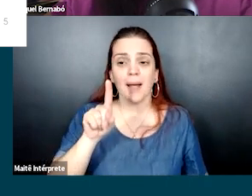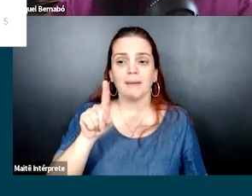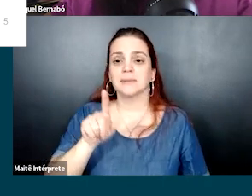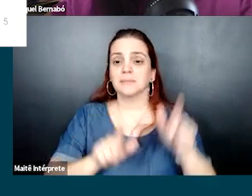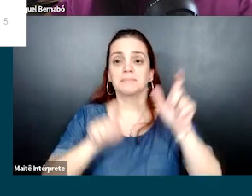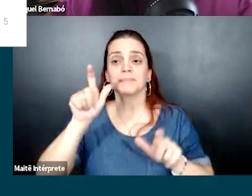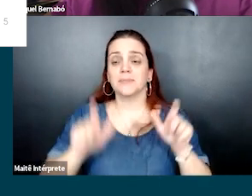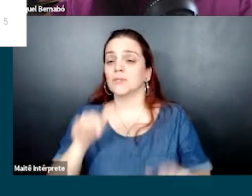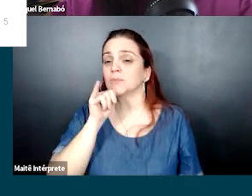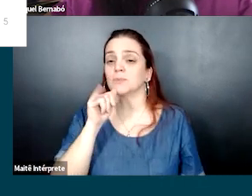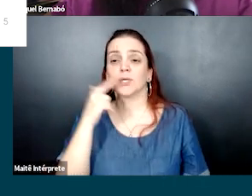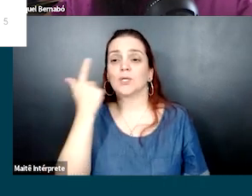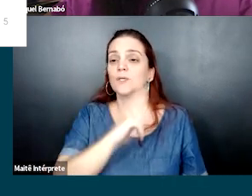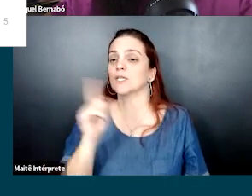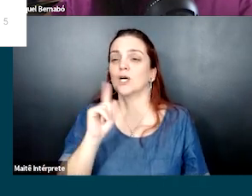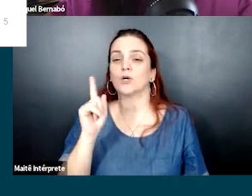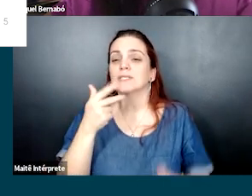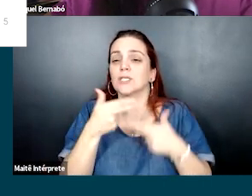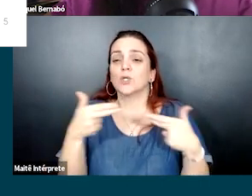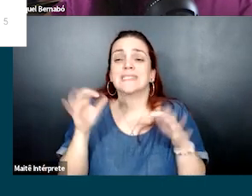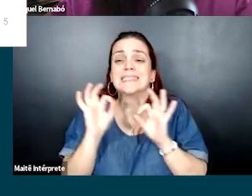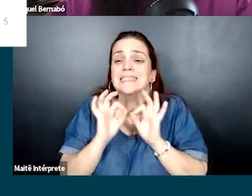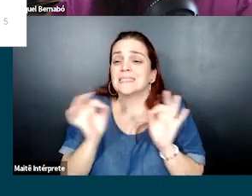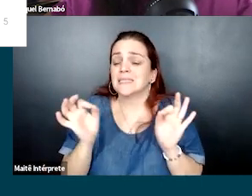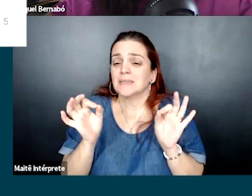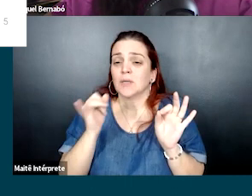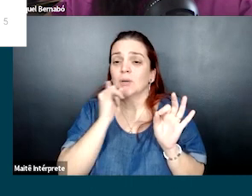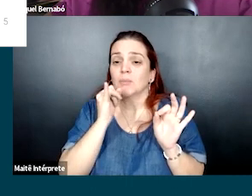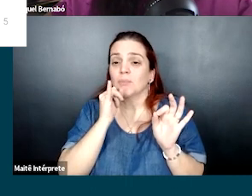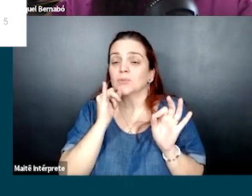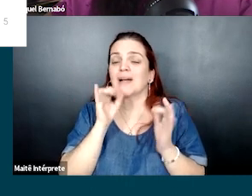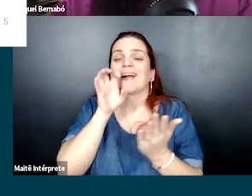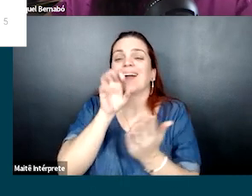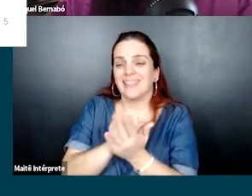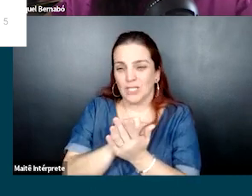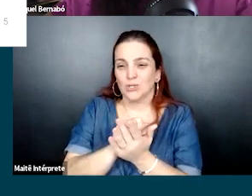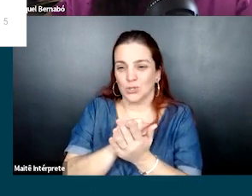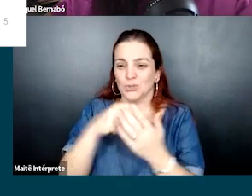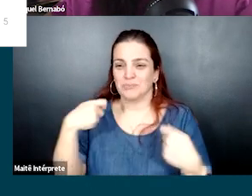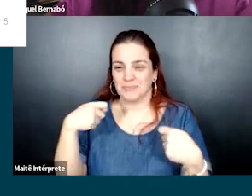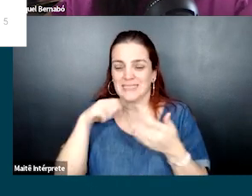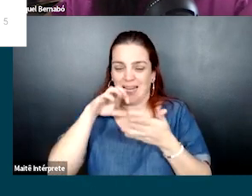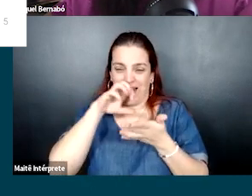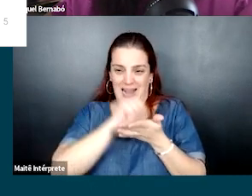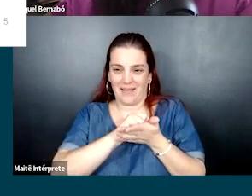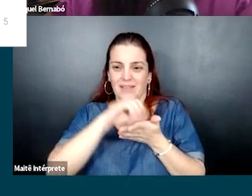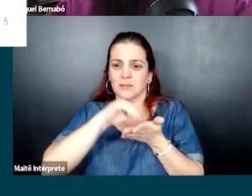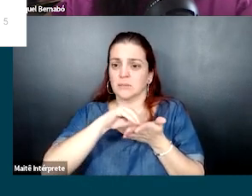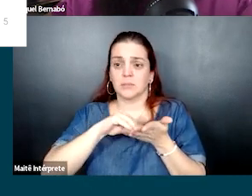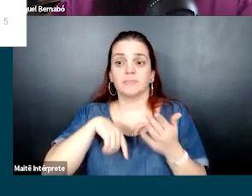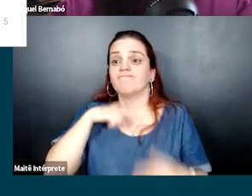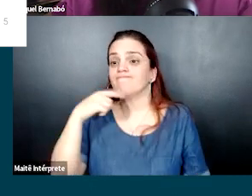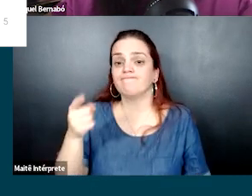dos produtos e tudo mais, mas que elas não conseguiam acessar alguns serviços básicos, como, por exemplo, finalizar um cadastro, um